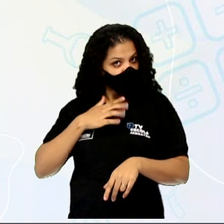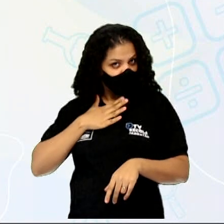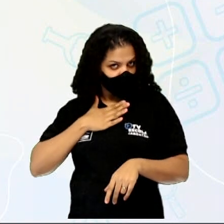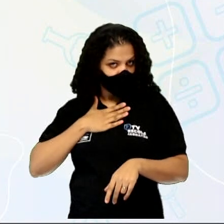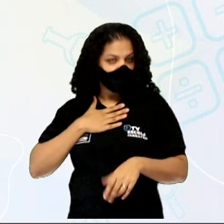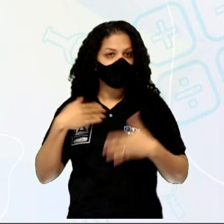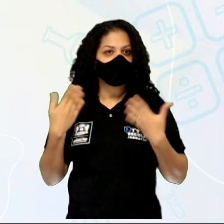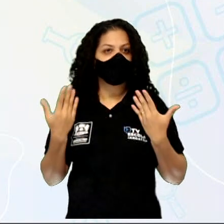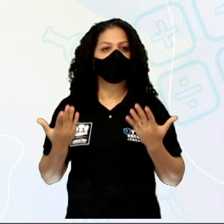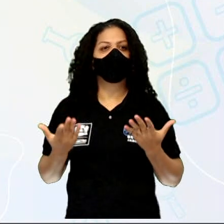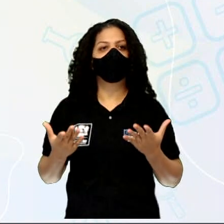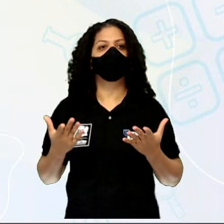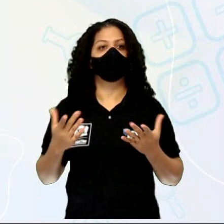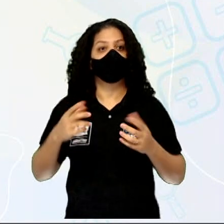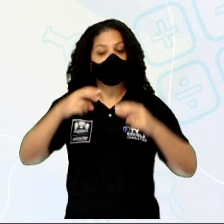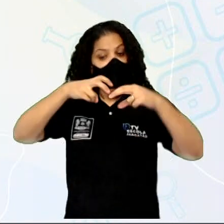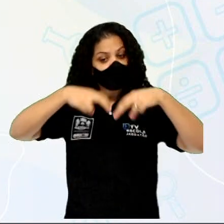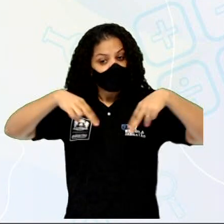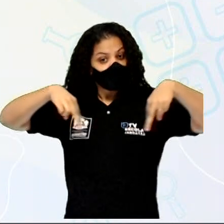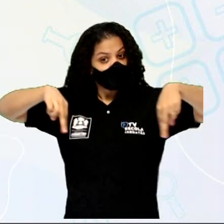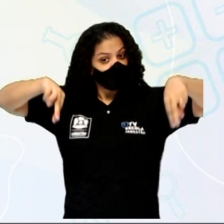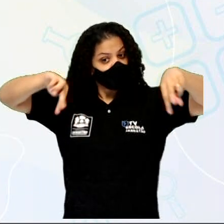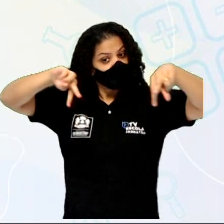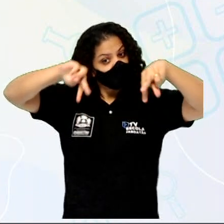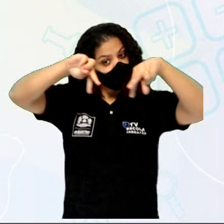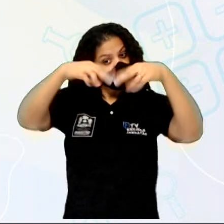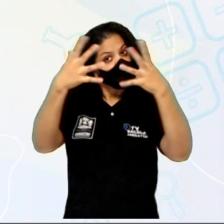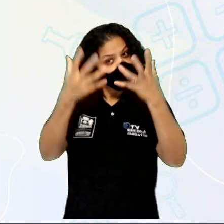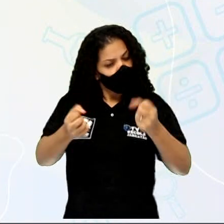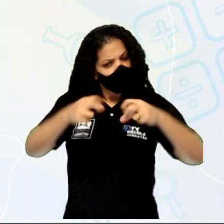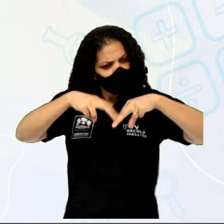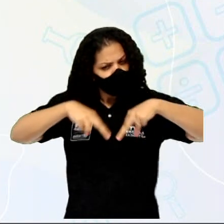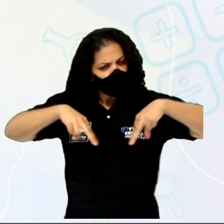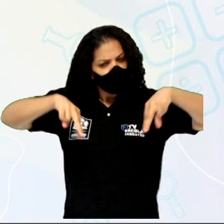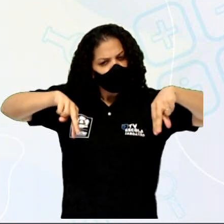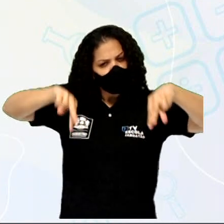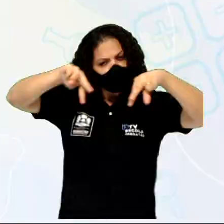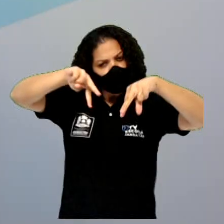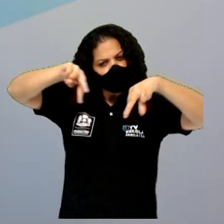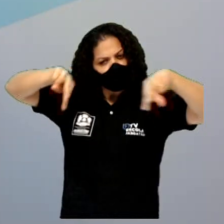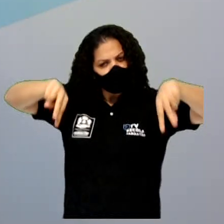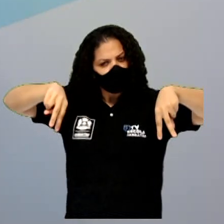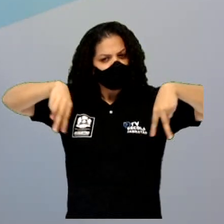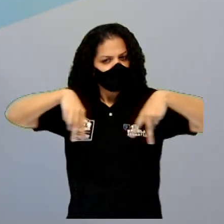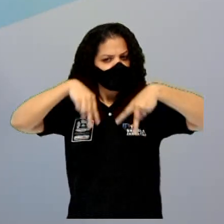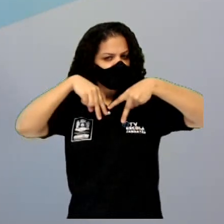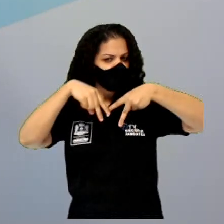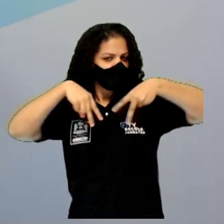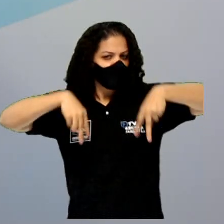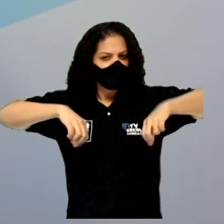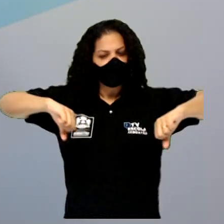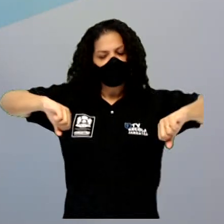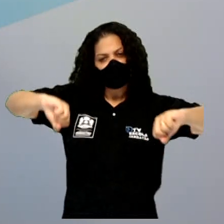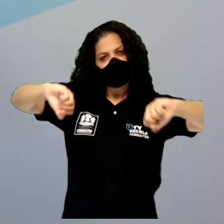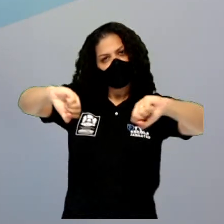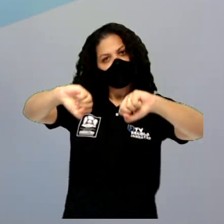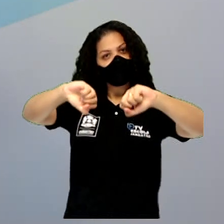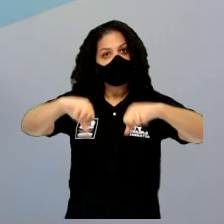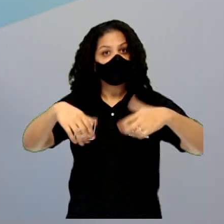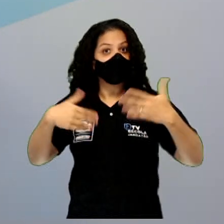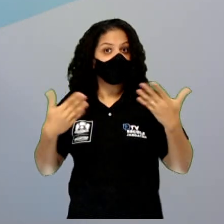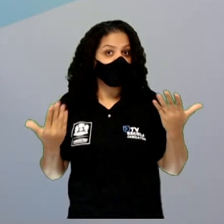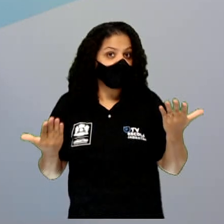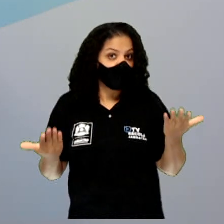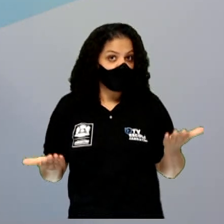cirandar. Vamos dar a meia volta, volta e meia, vamos dar. Existem várias outras